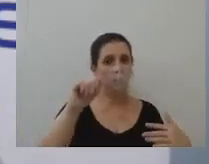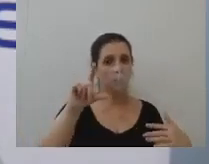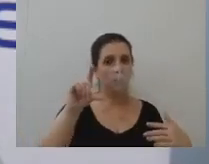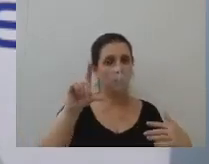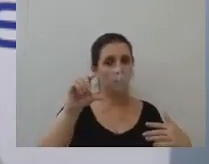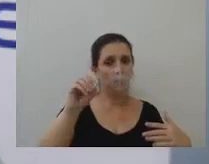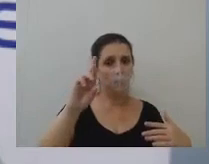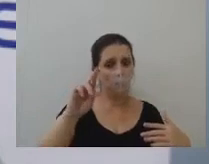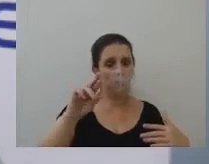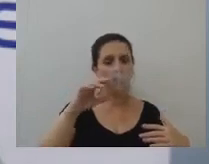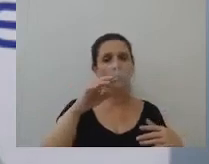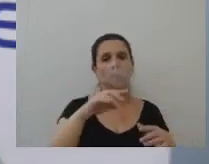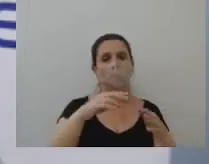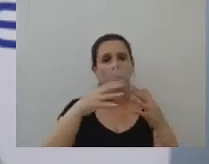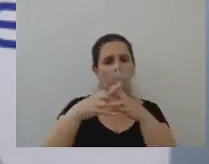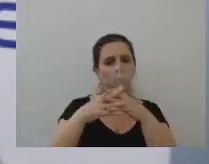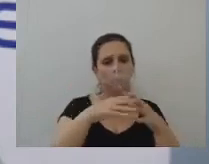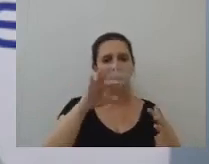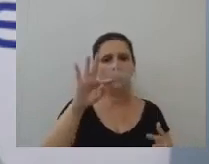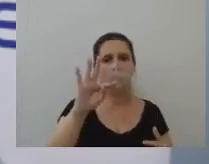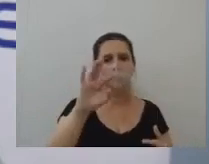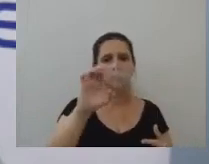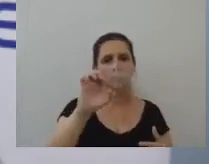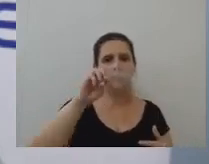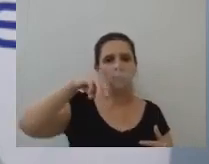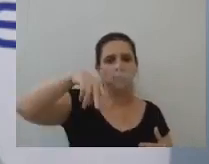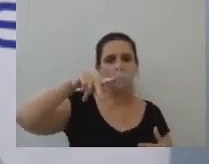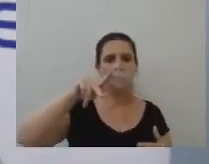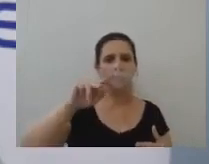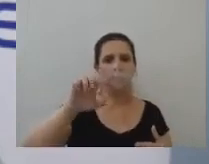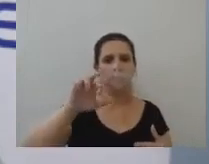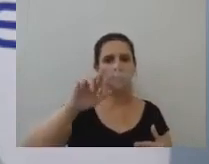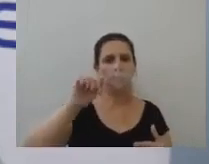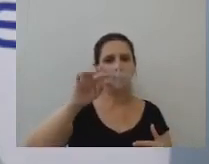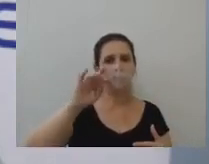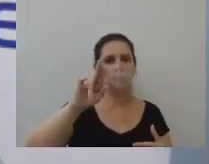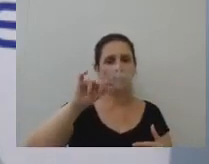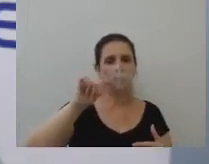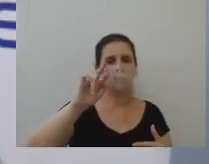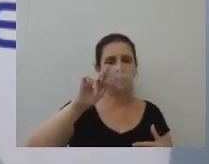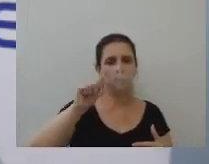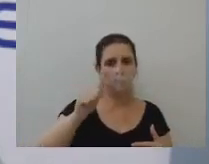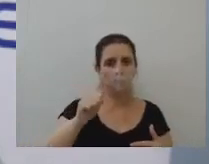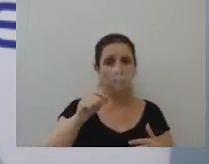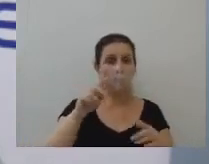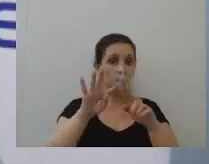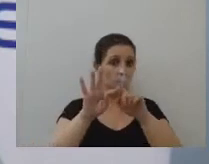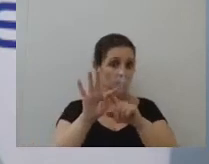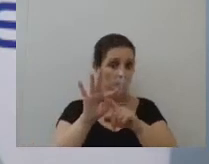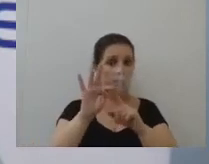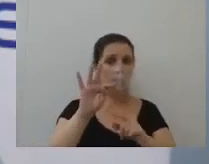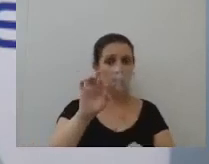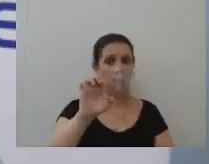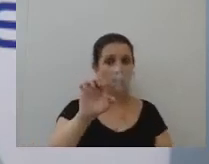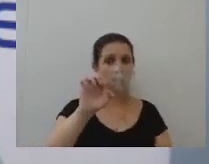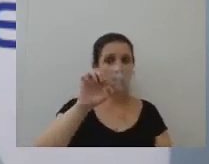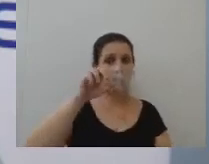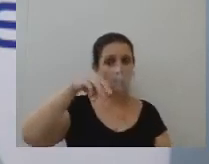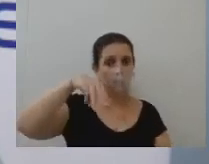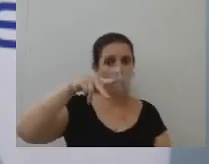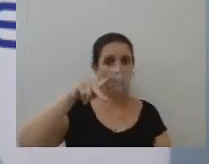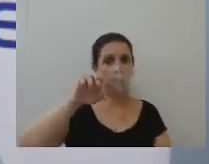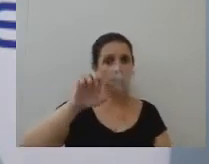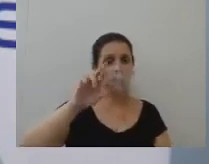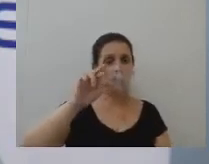gente, temperatura vai provocar esse calor, vai provocar esse fluxo de energia, como eu quero mostrar